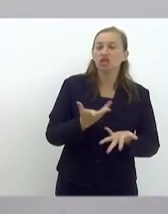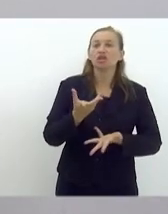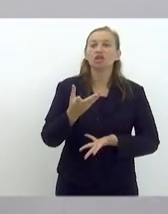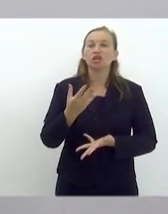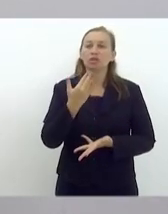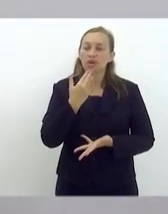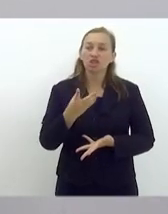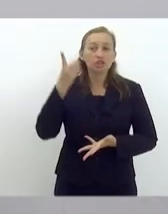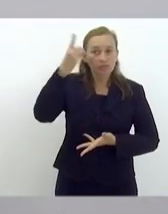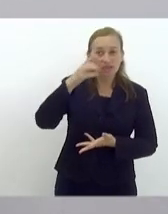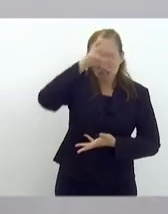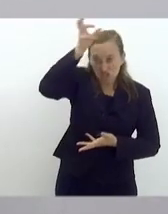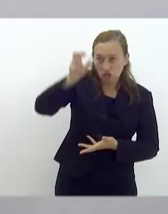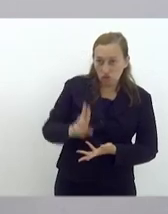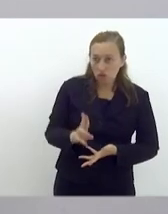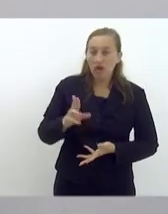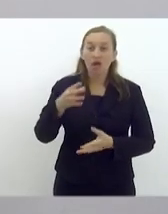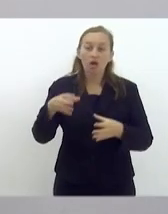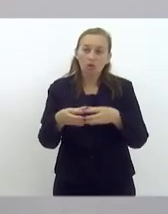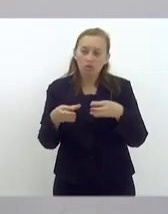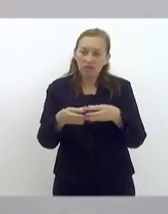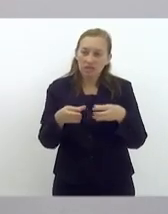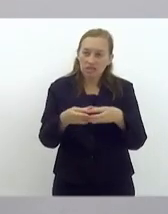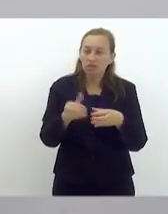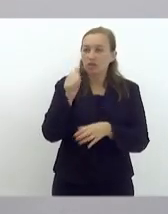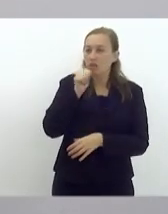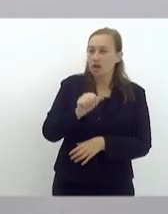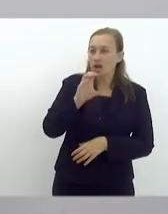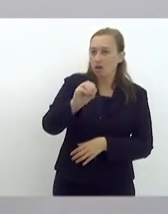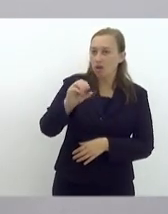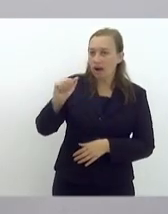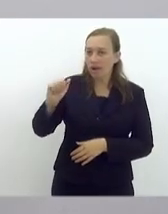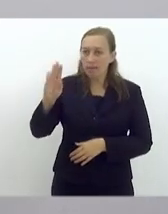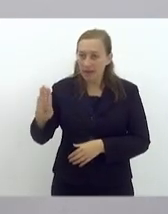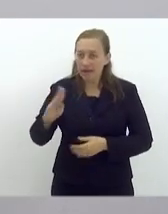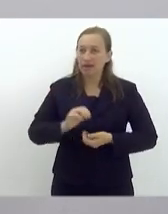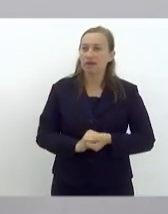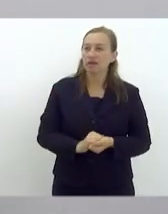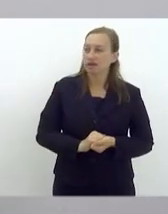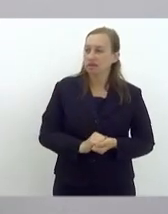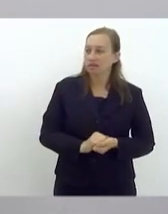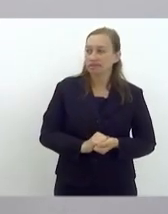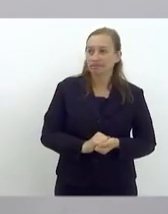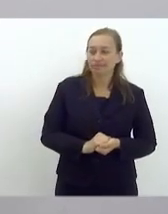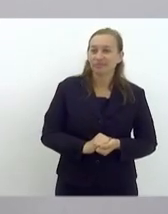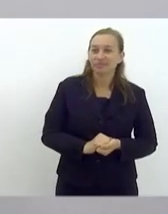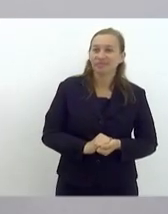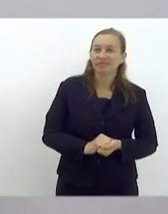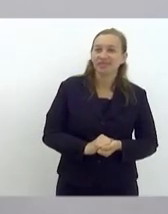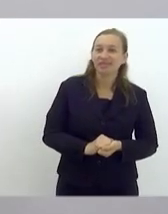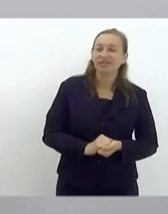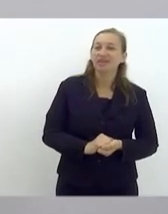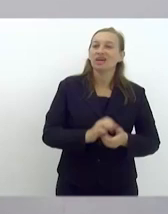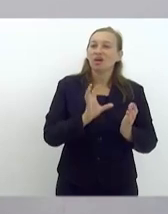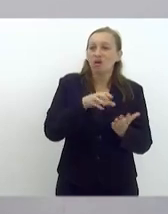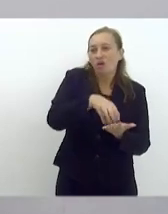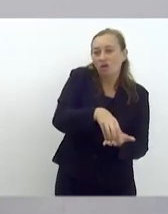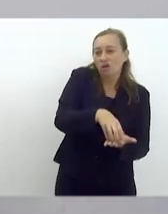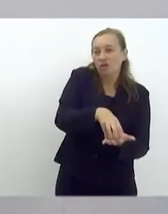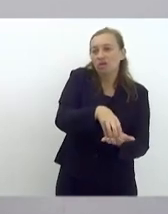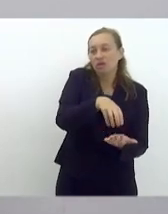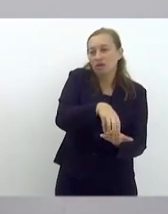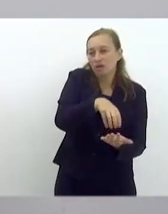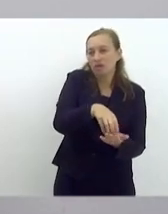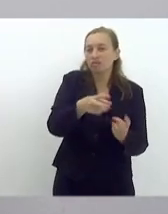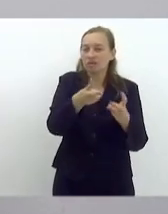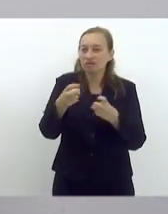pediu para que fosse ouvir da Comissão da mulher da OAB já está incluído ela pediu para ouvir Observatório Nacional da mulher na